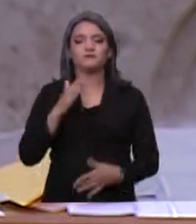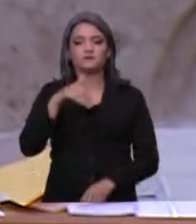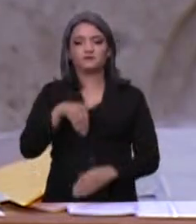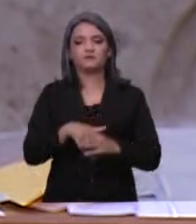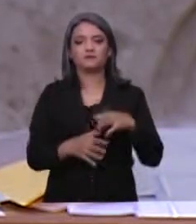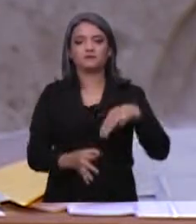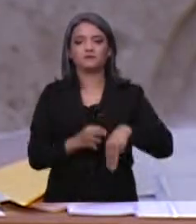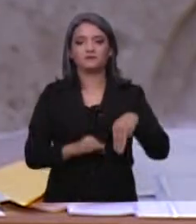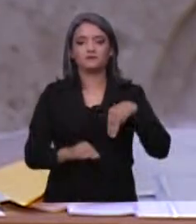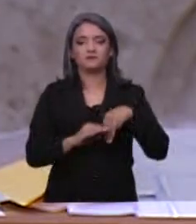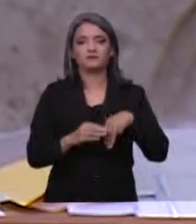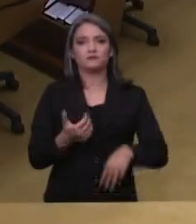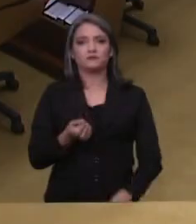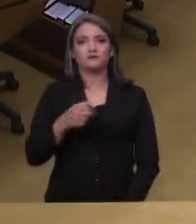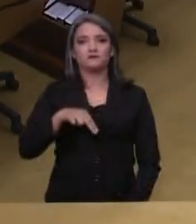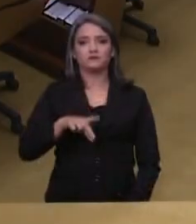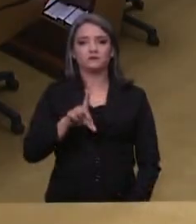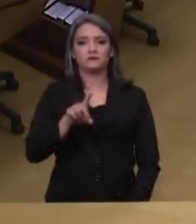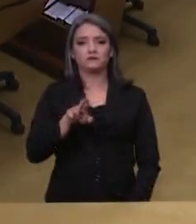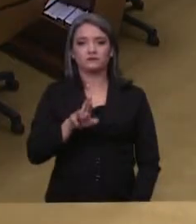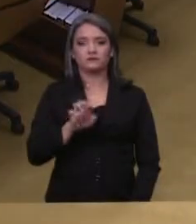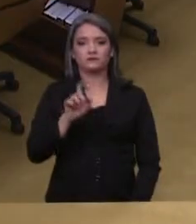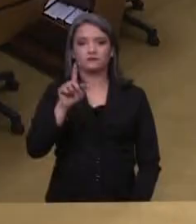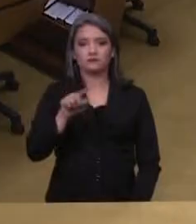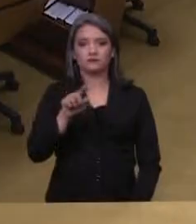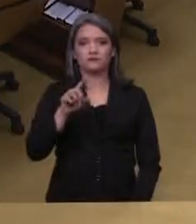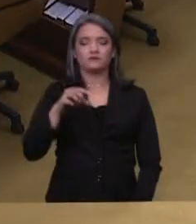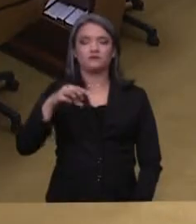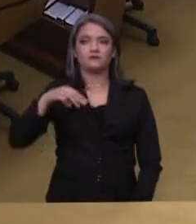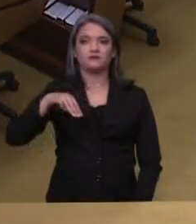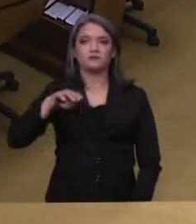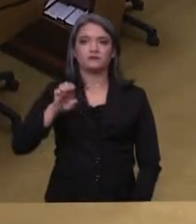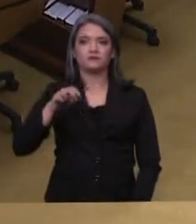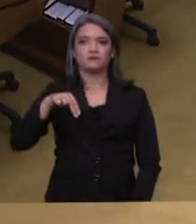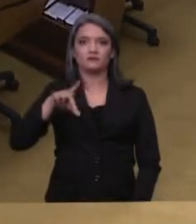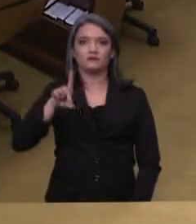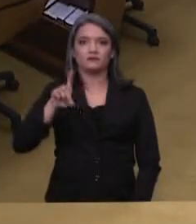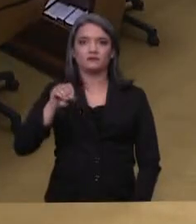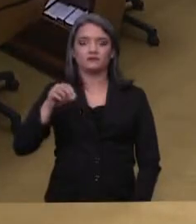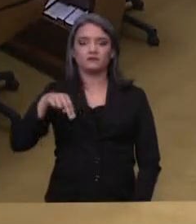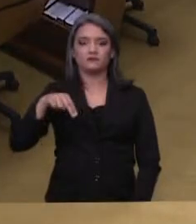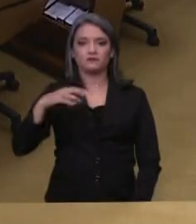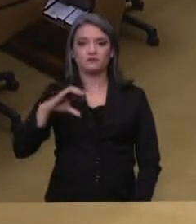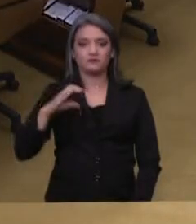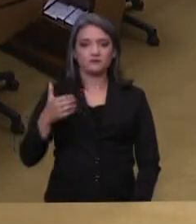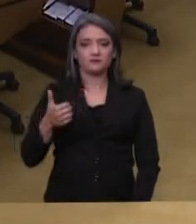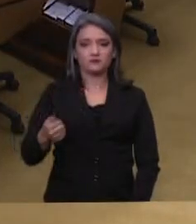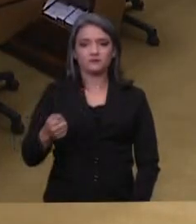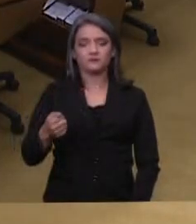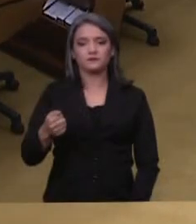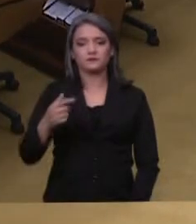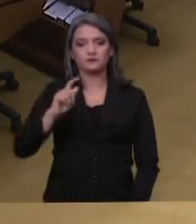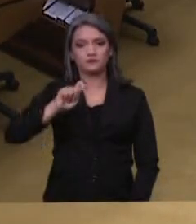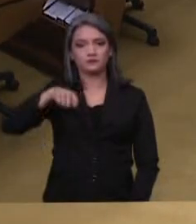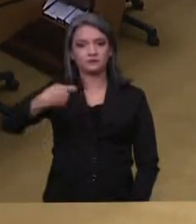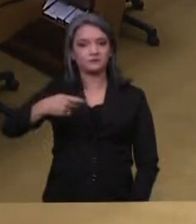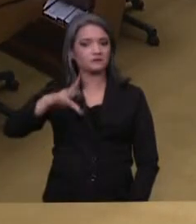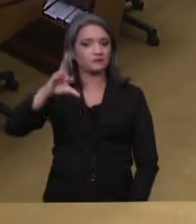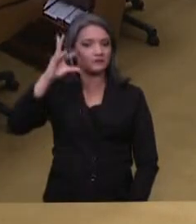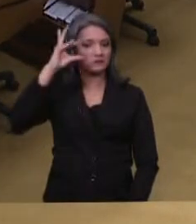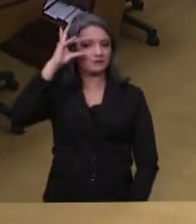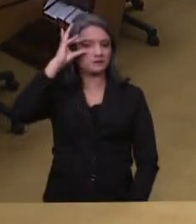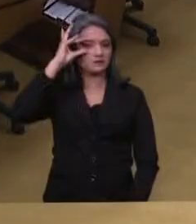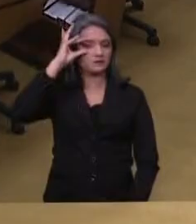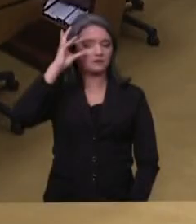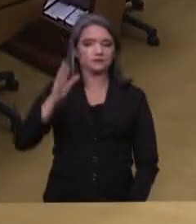Rosa Weber, presidente do STF. Minha saudação, bom dia, senhora presidente, também eminente ministra Carmen